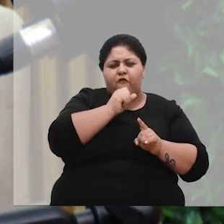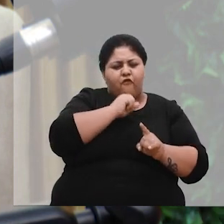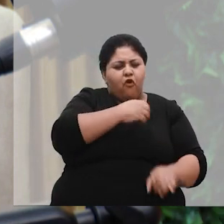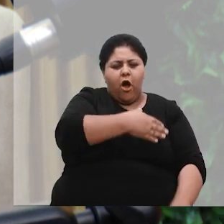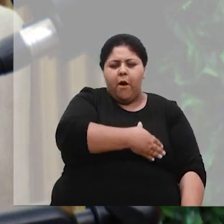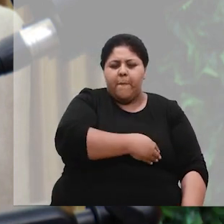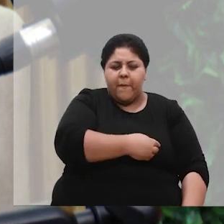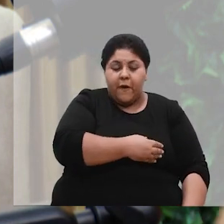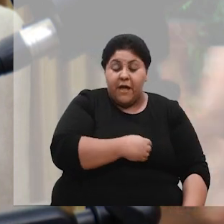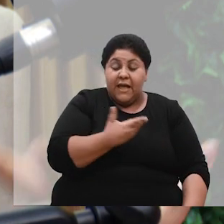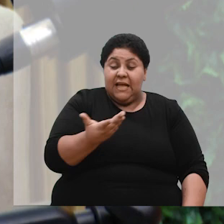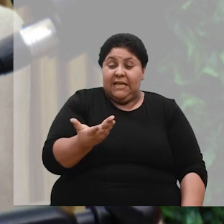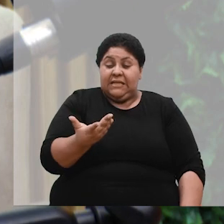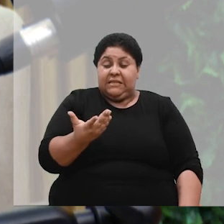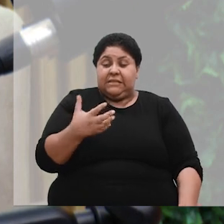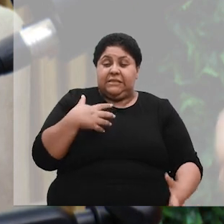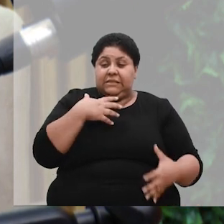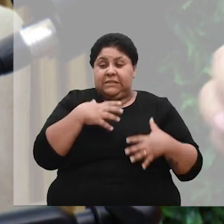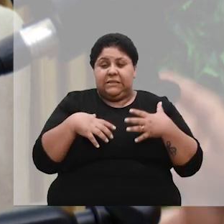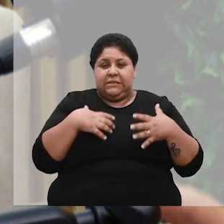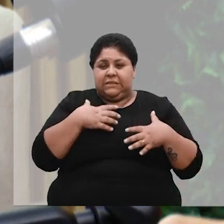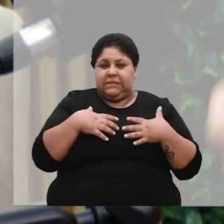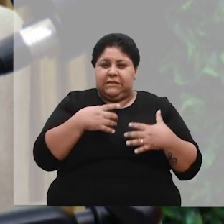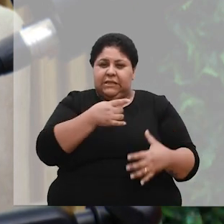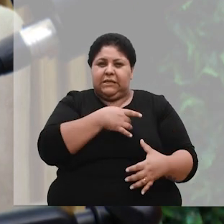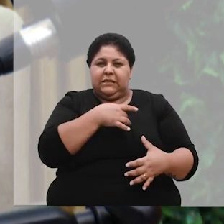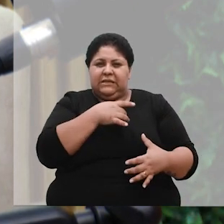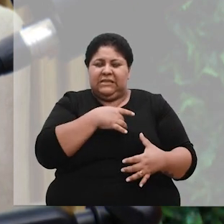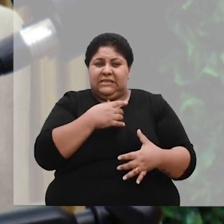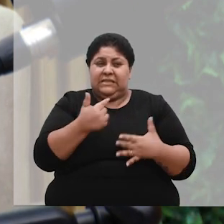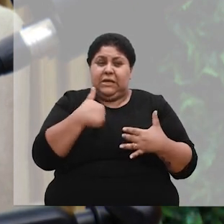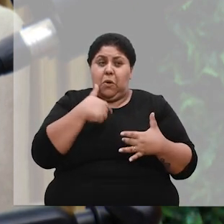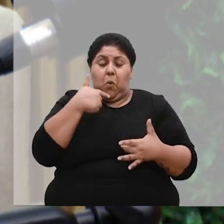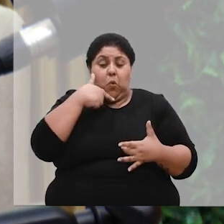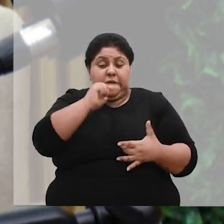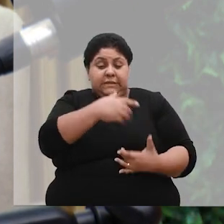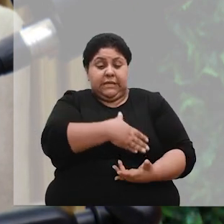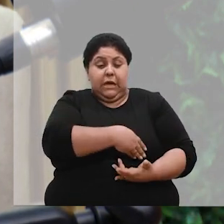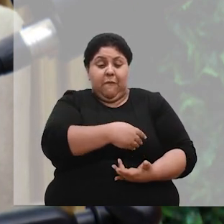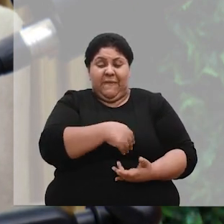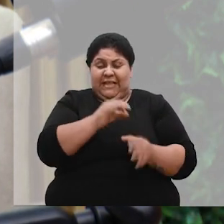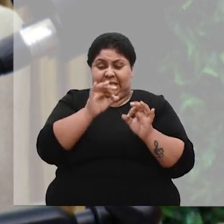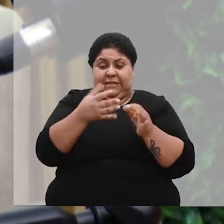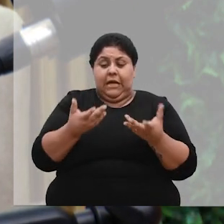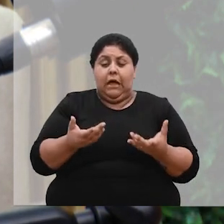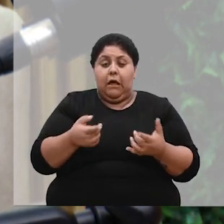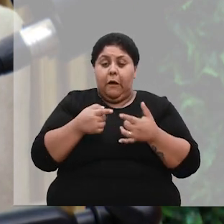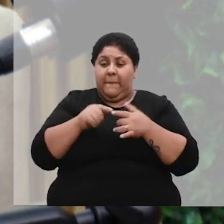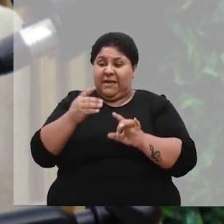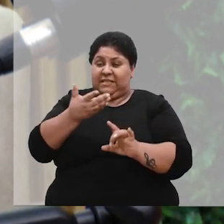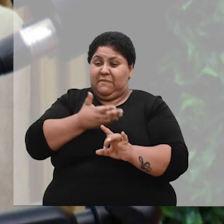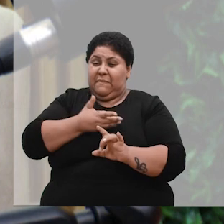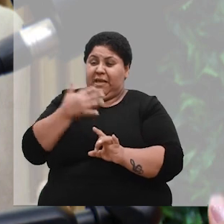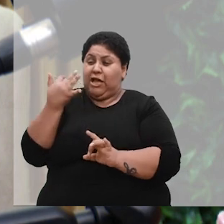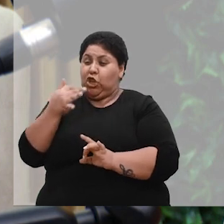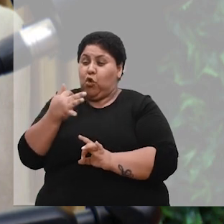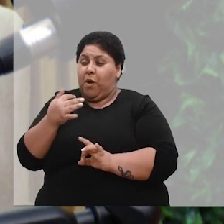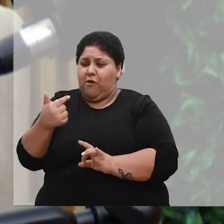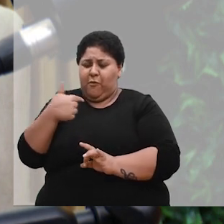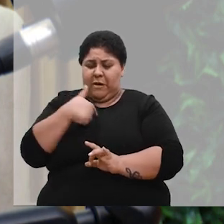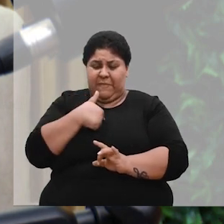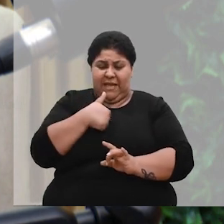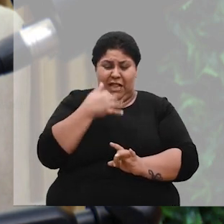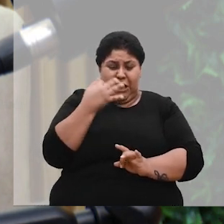amamentou, a minha avó não, e aí elas já ficam com aquela restrição. Será que eu vou conseguir? Será que vai dar certo? Mas a minha